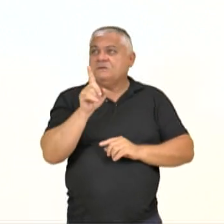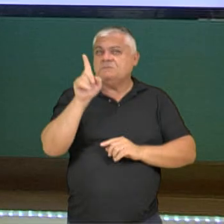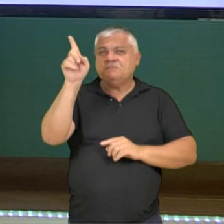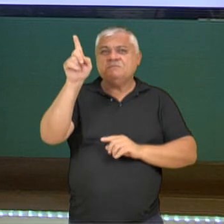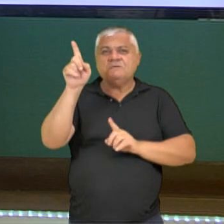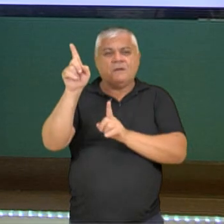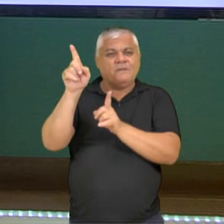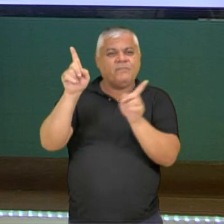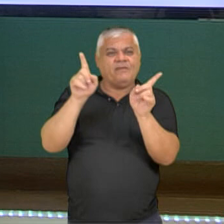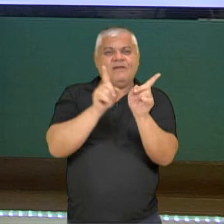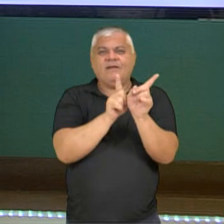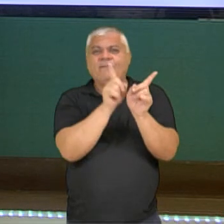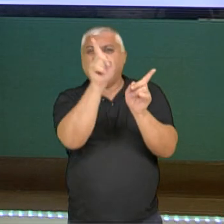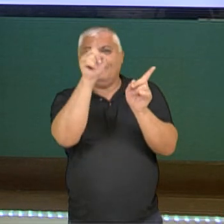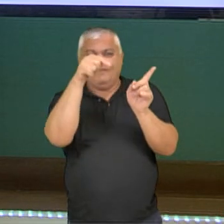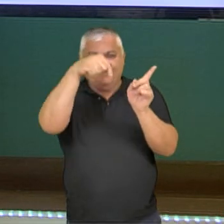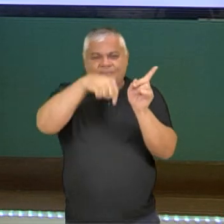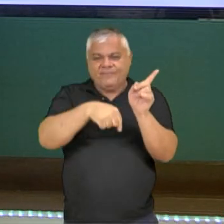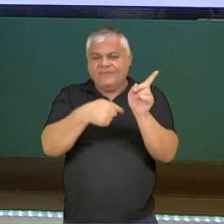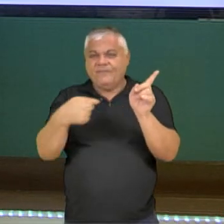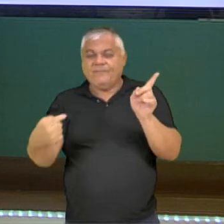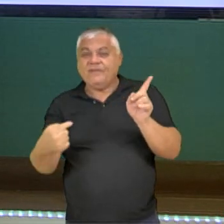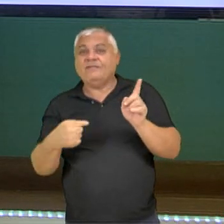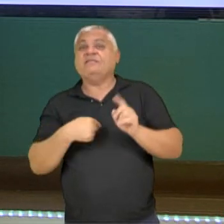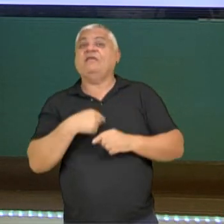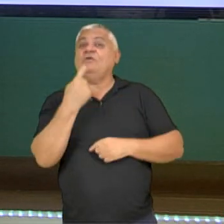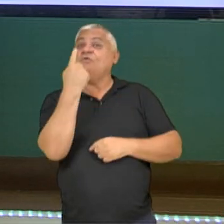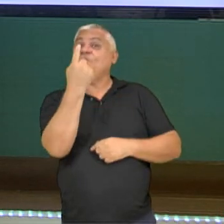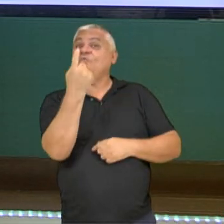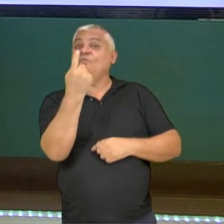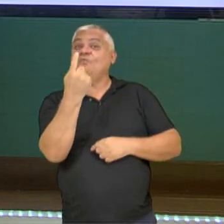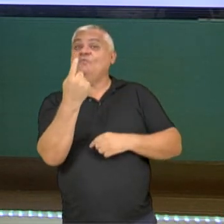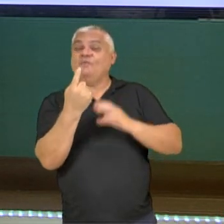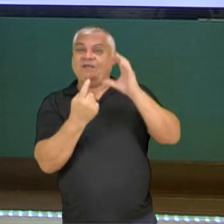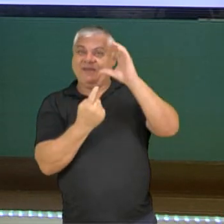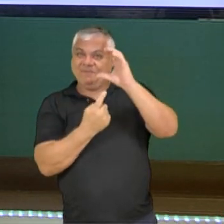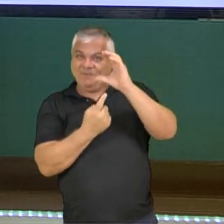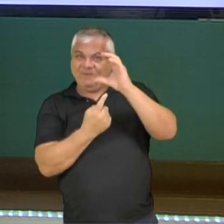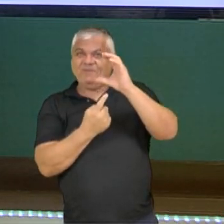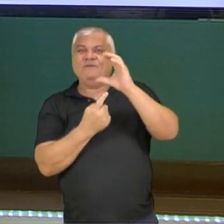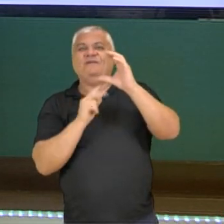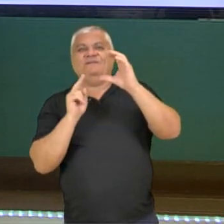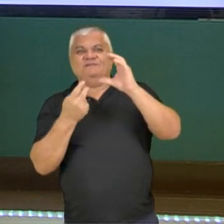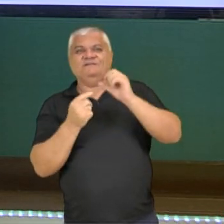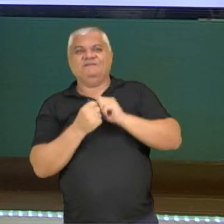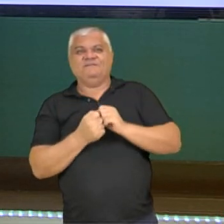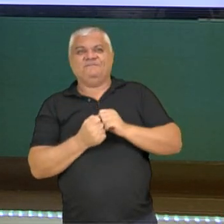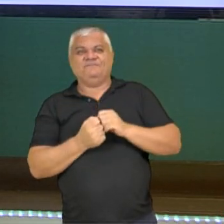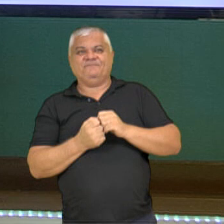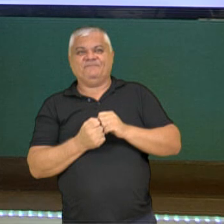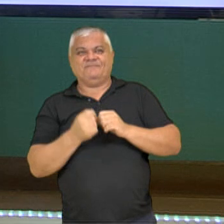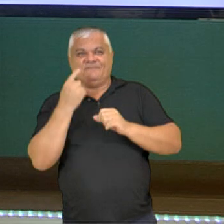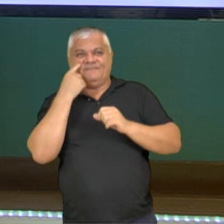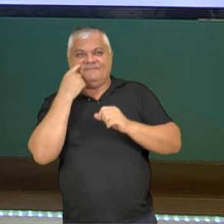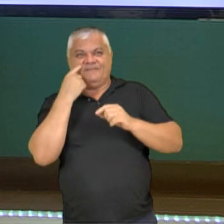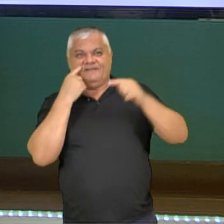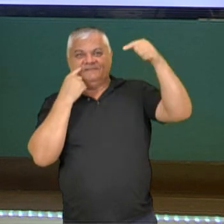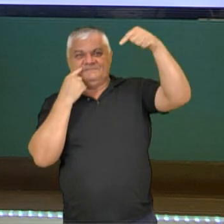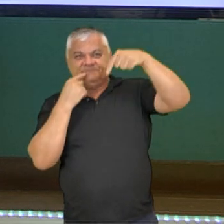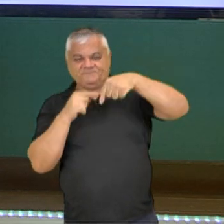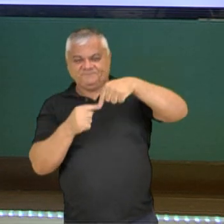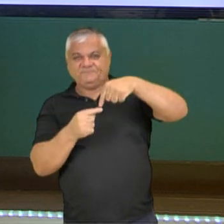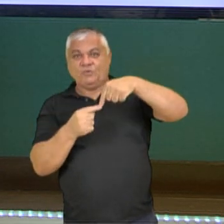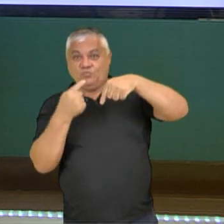livre tem um carbono com os seus respectivos hidrogênios. Então, observe, aqui nós temos um